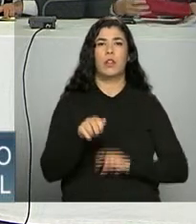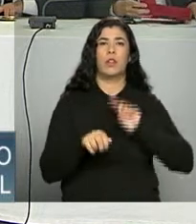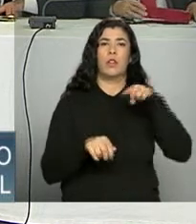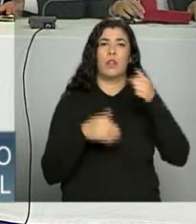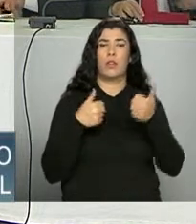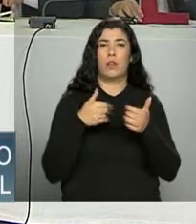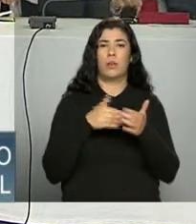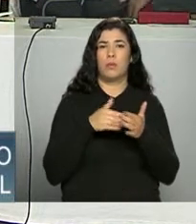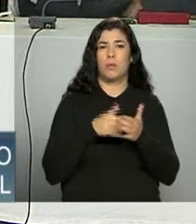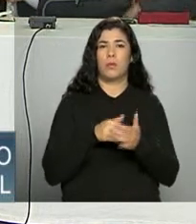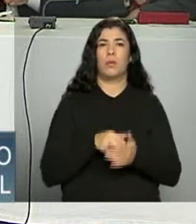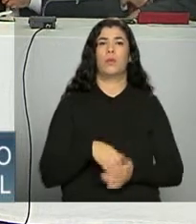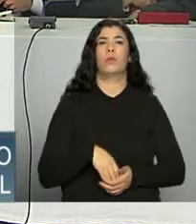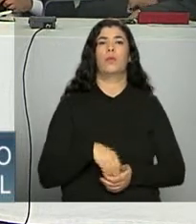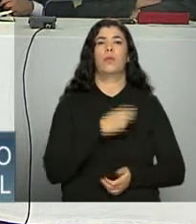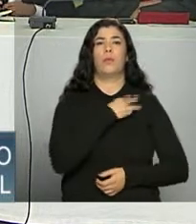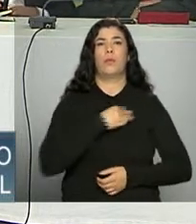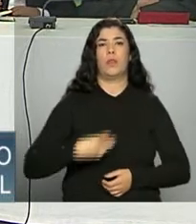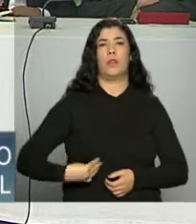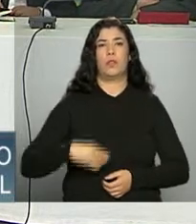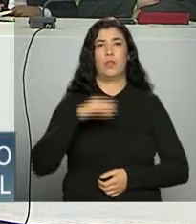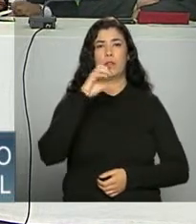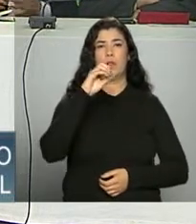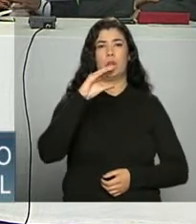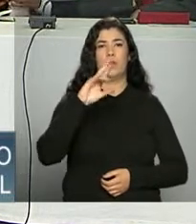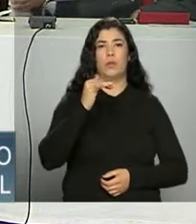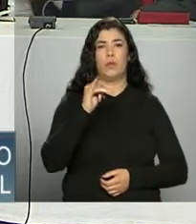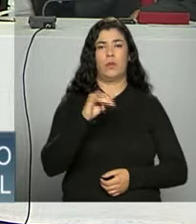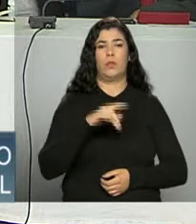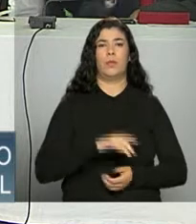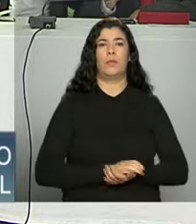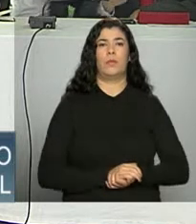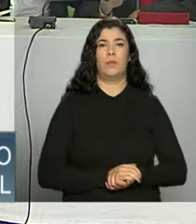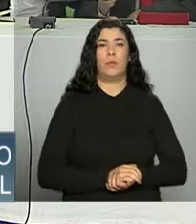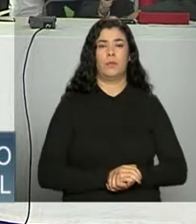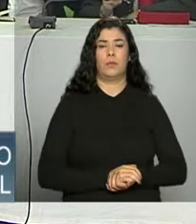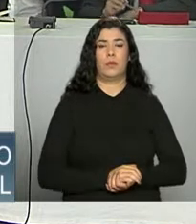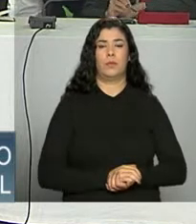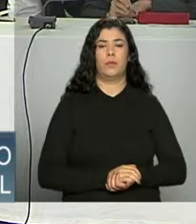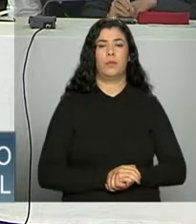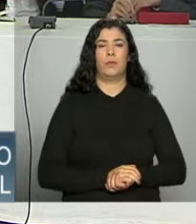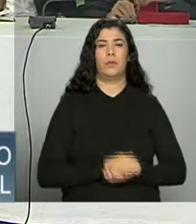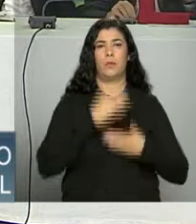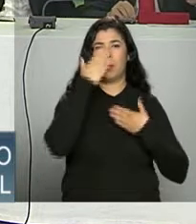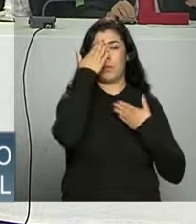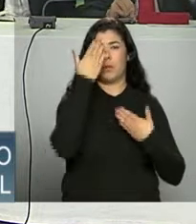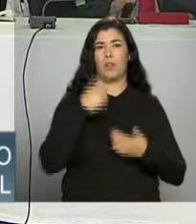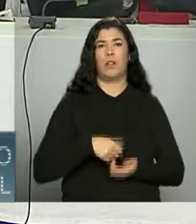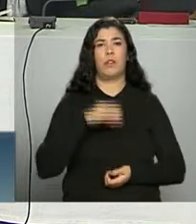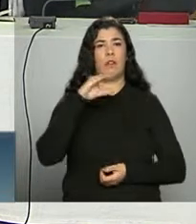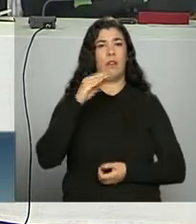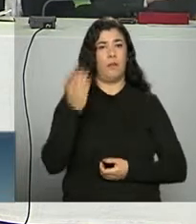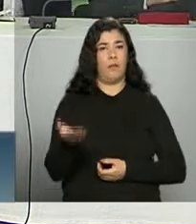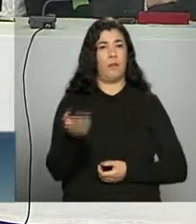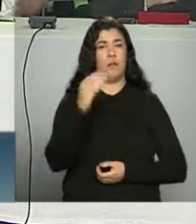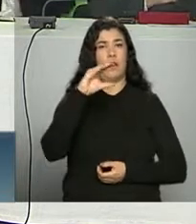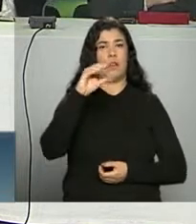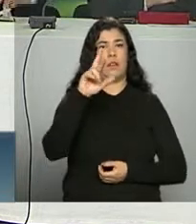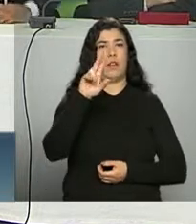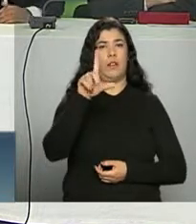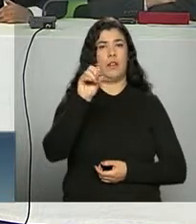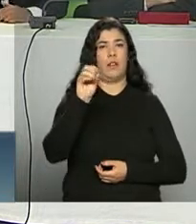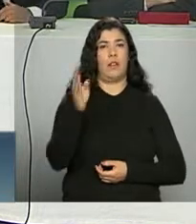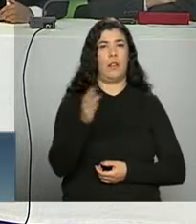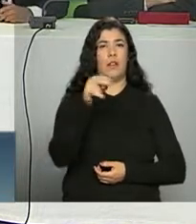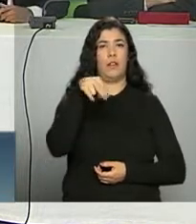que conduz a segunda parte pode ser assim Carlos Nobre tá obrigado Ministro é muito rapidamente o